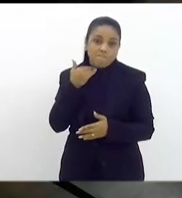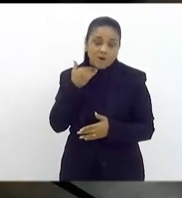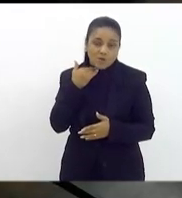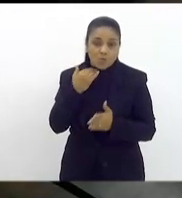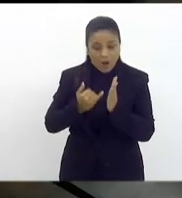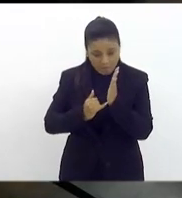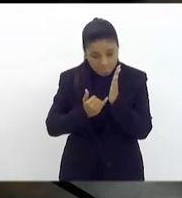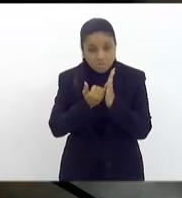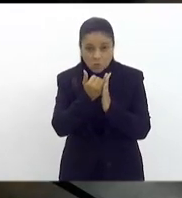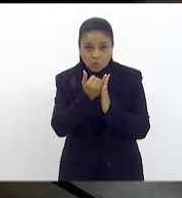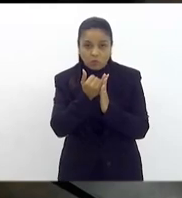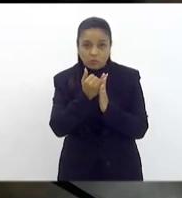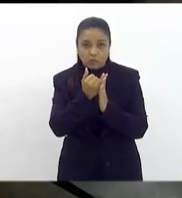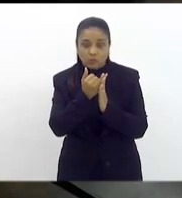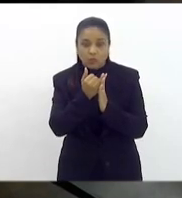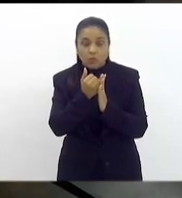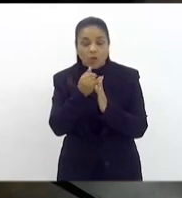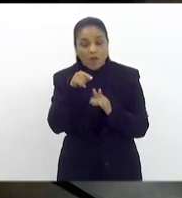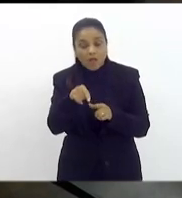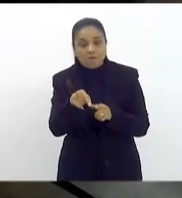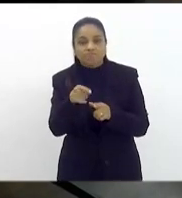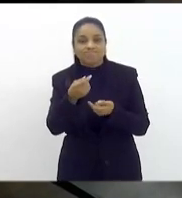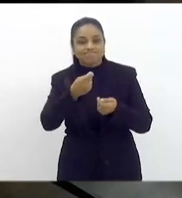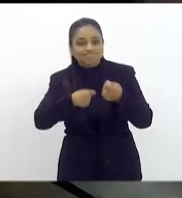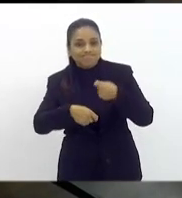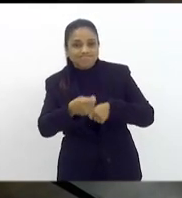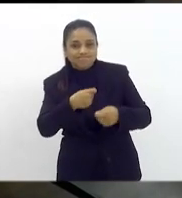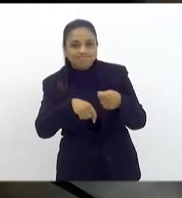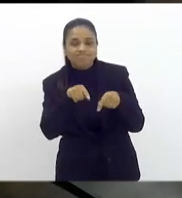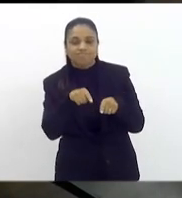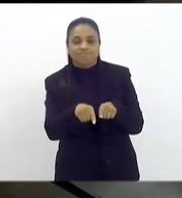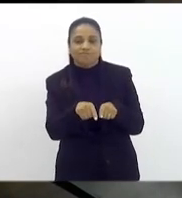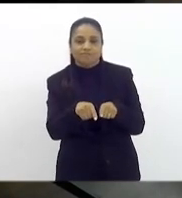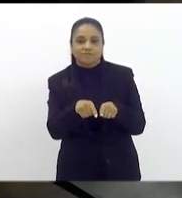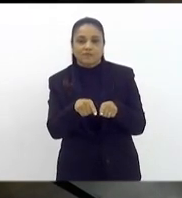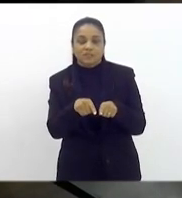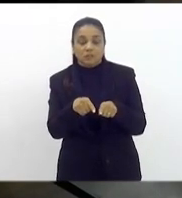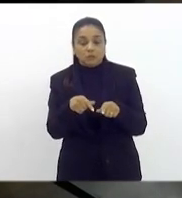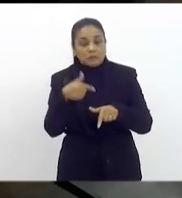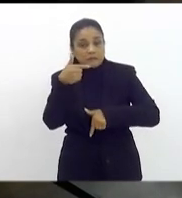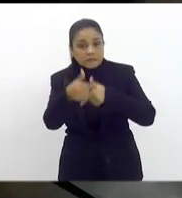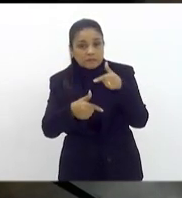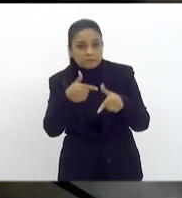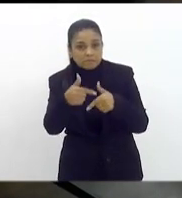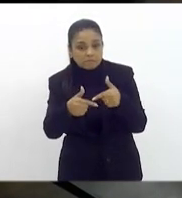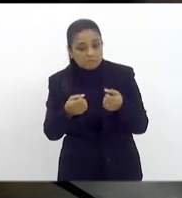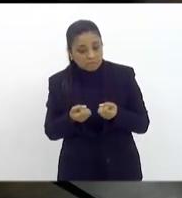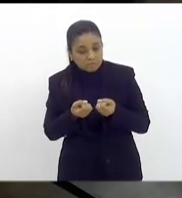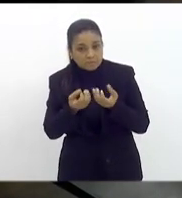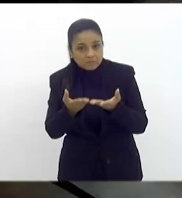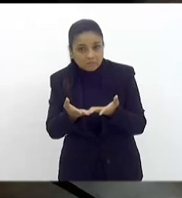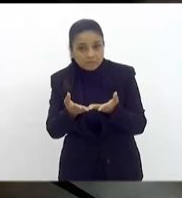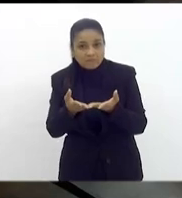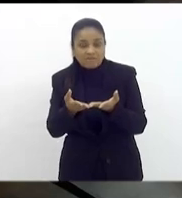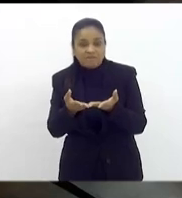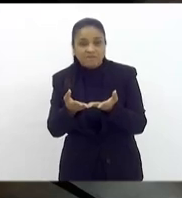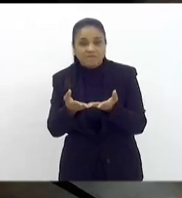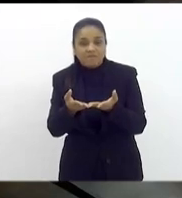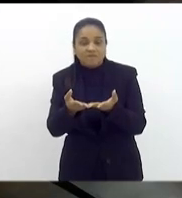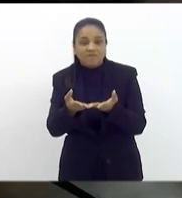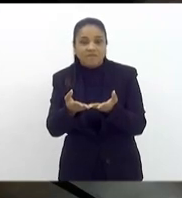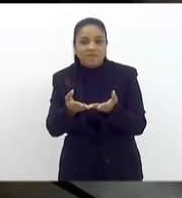financeira dessa operação incide serviço. Eles estão prestando um serviço, tanto é que a